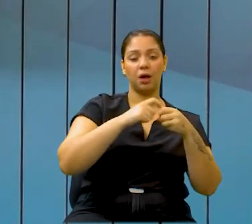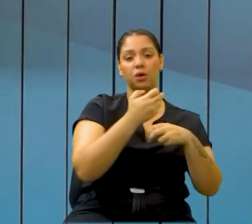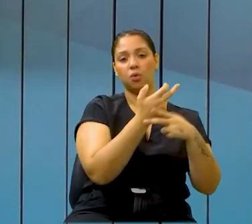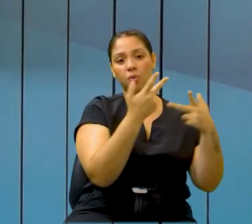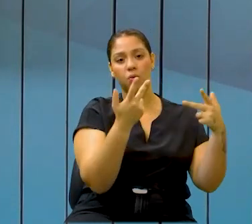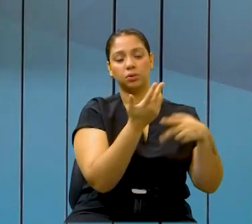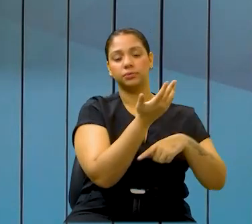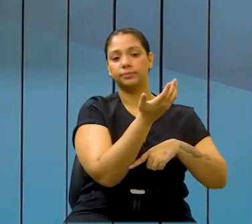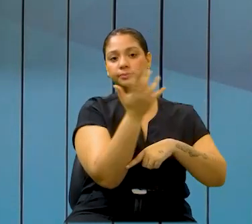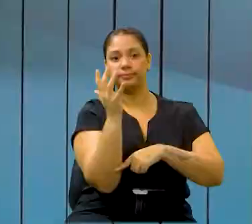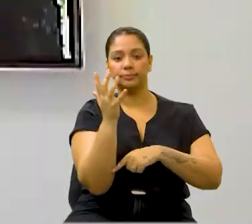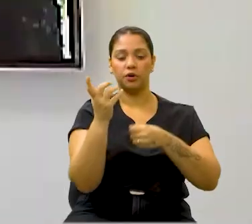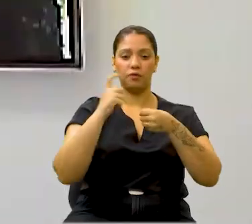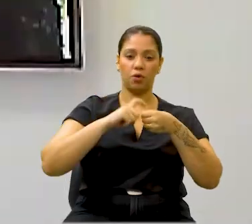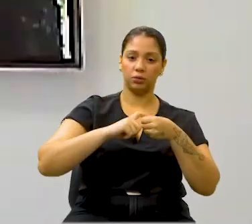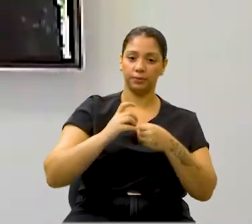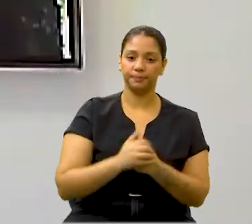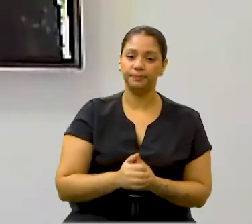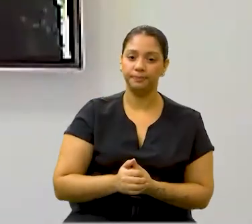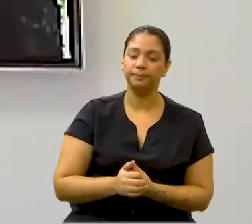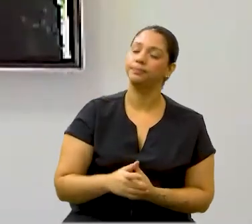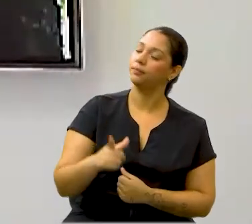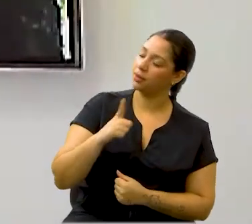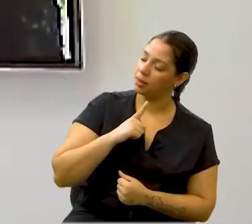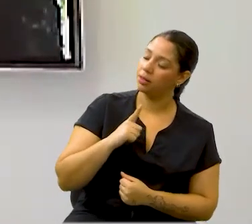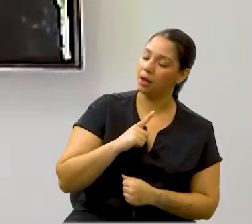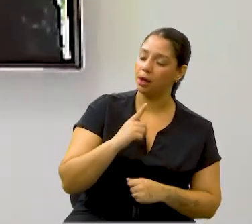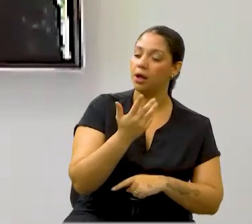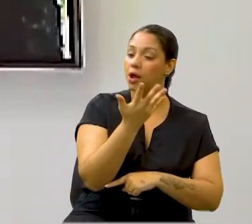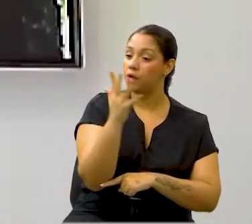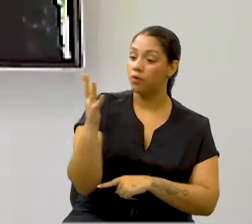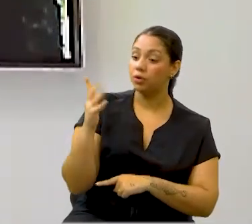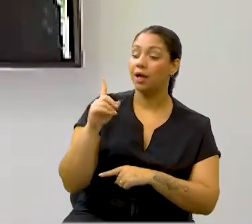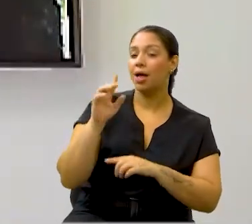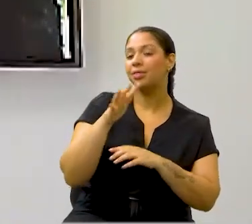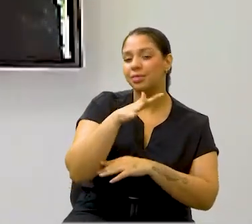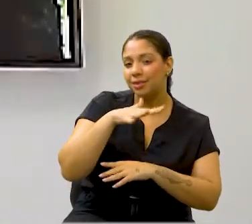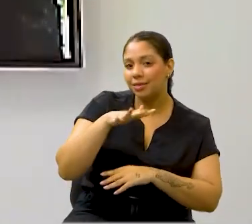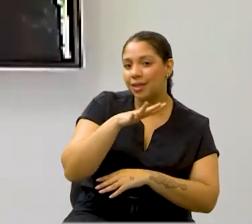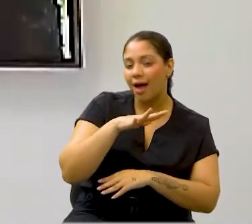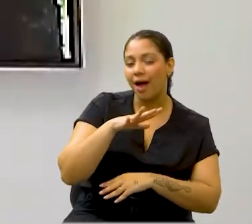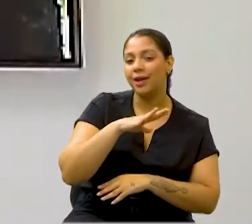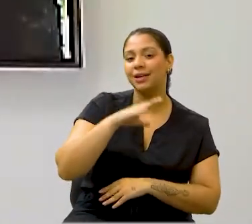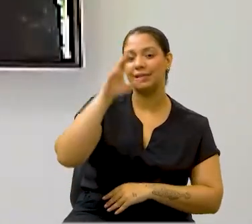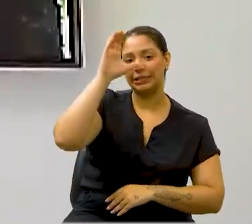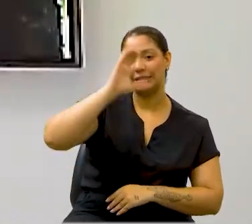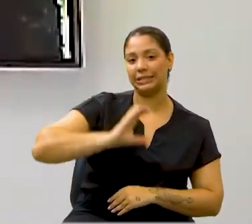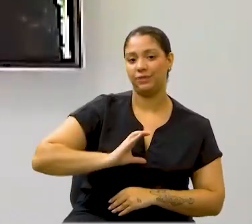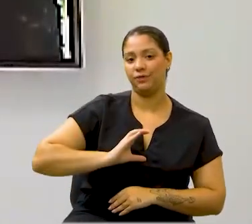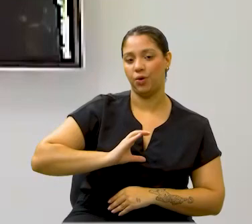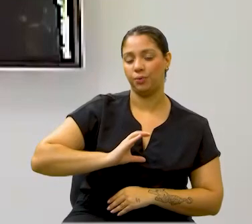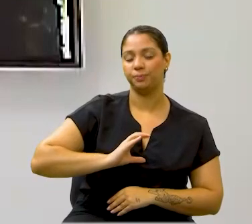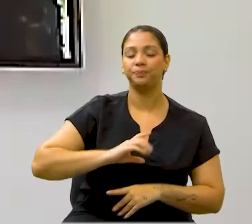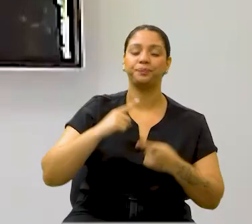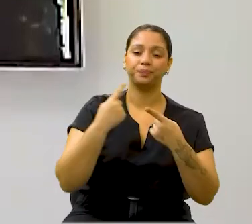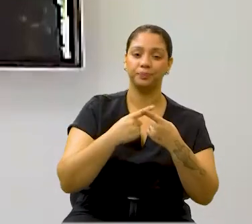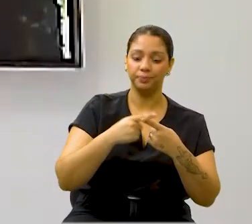destruiu? Tem, a recuperação, daí ela já seria mais na área civil, né? Porque dentro do direito